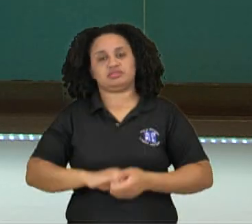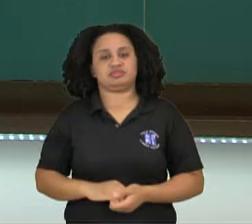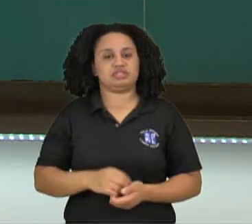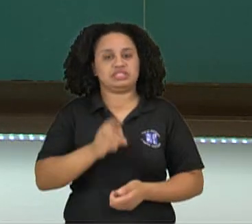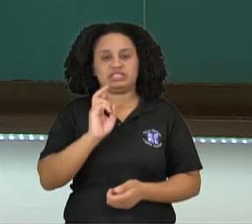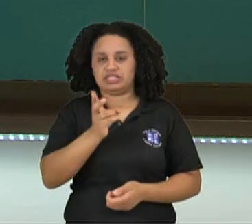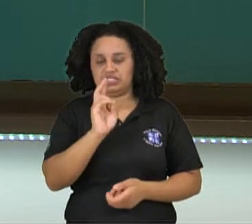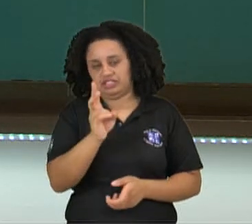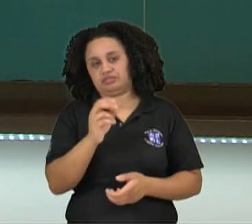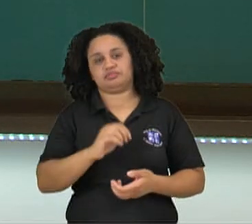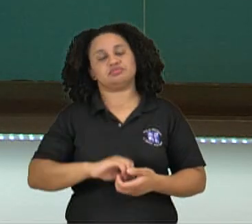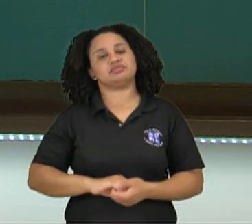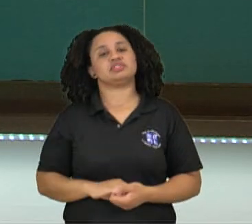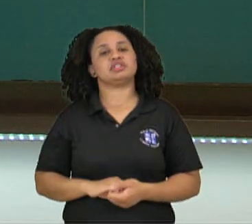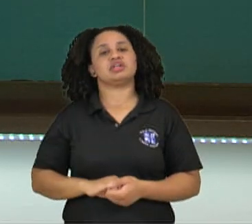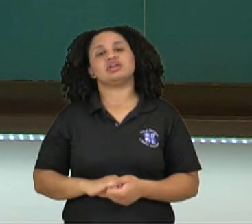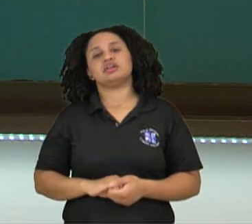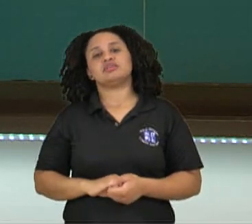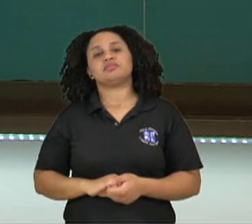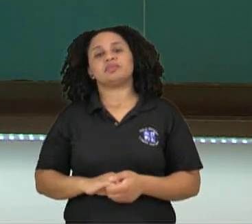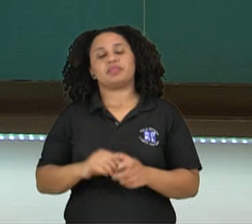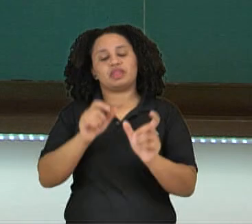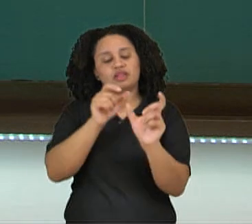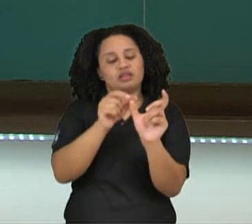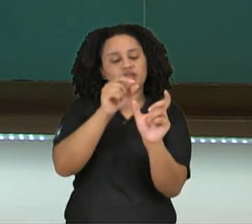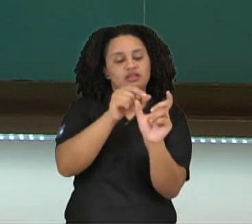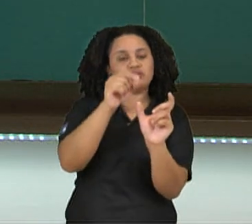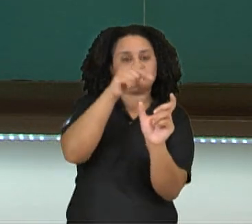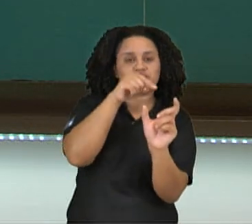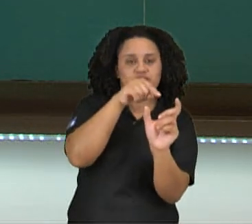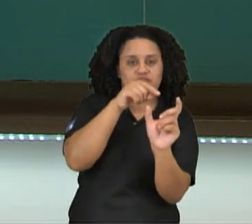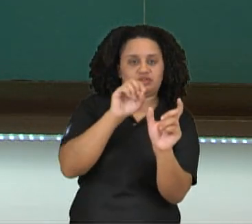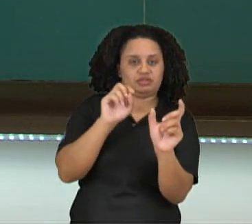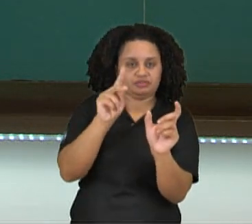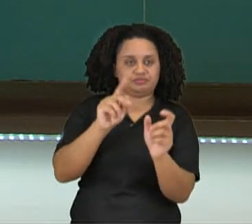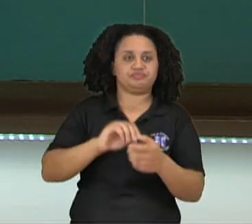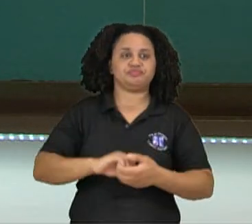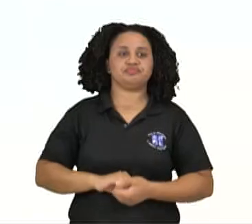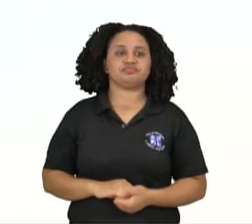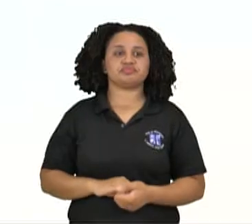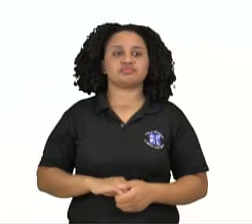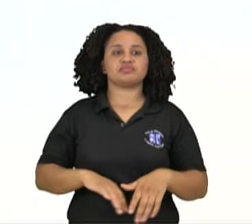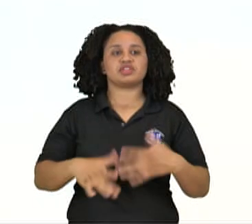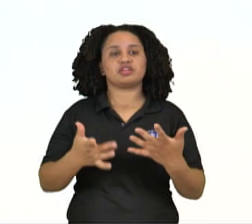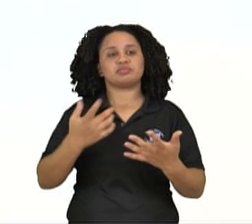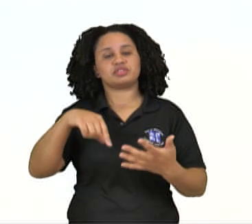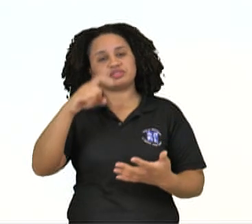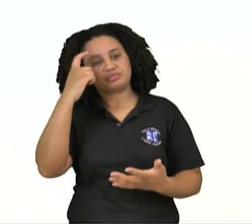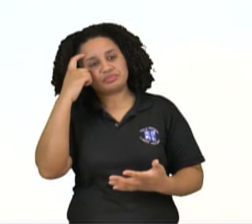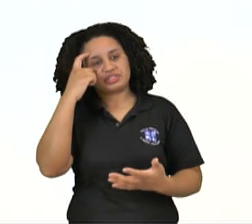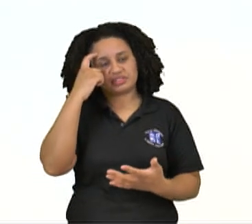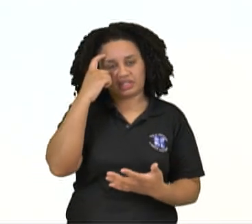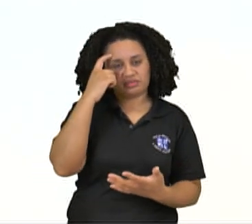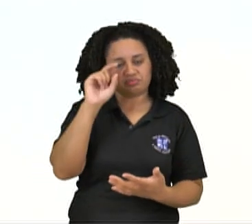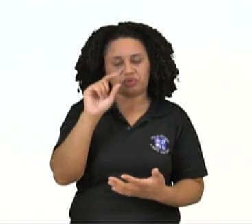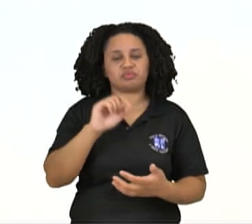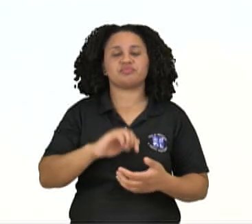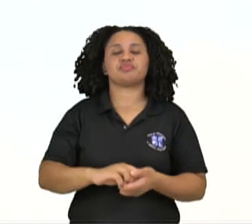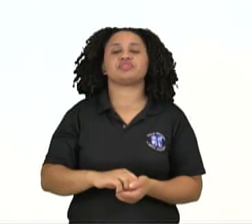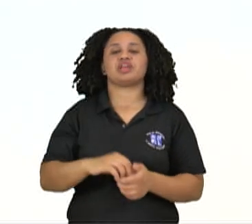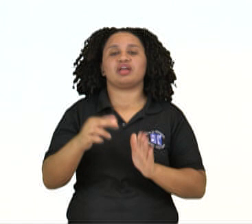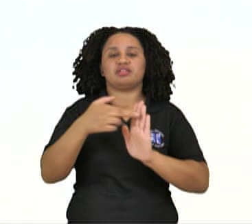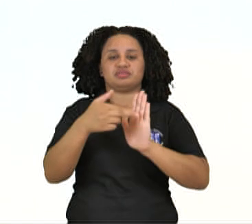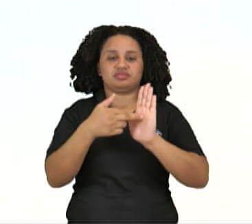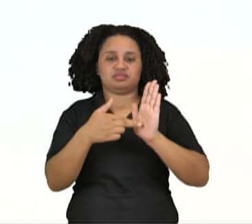Sempre que for a antepenúltima sílaba, será proparoxítono, ok? Então, para a gente refletir um pouquinho, dentro dessas regras